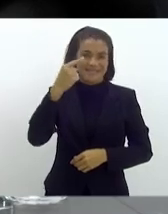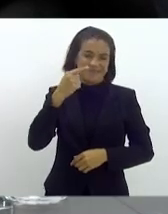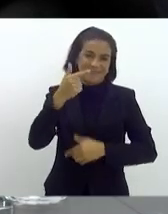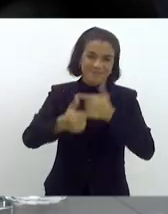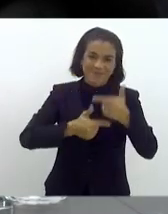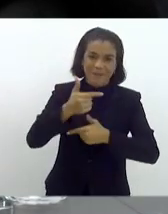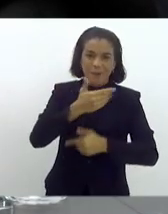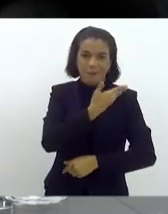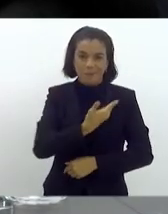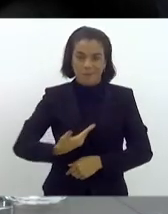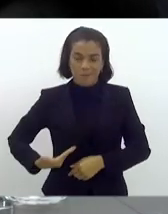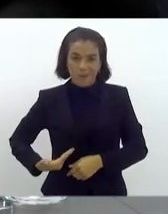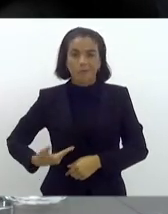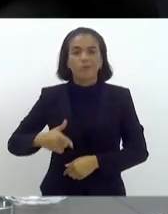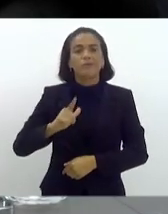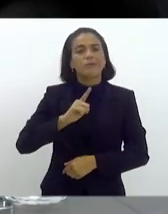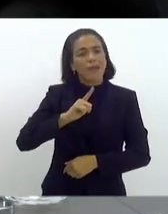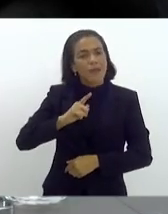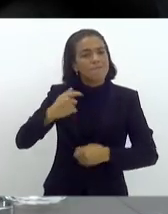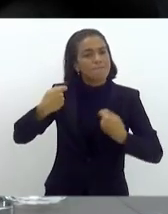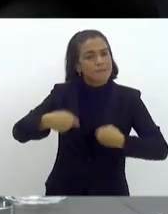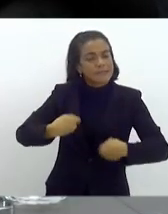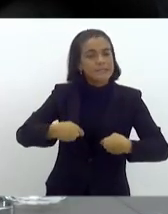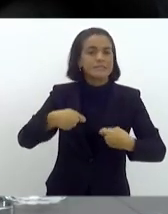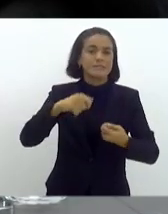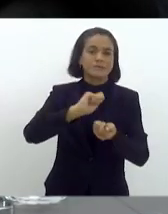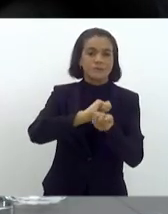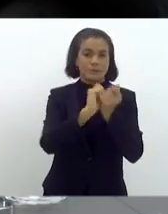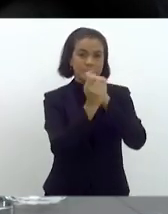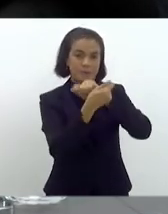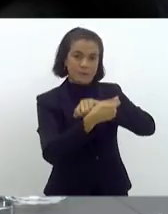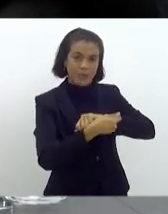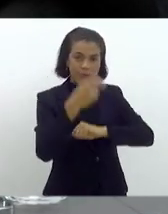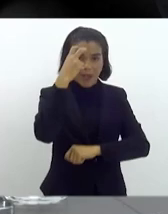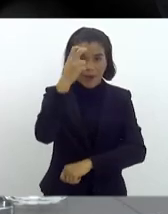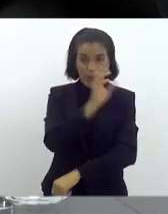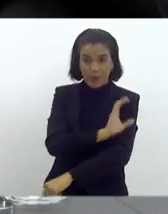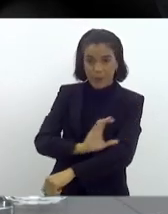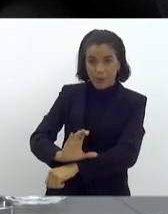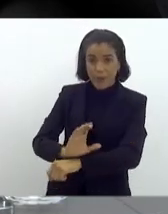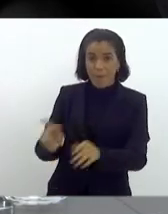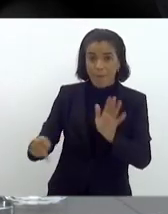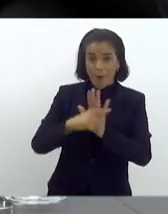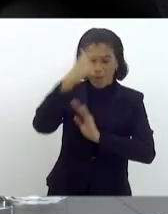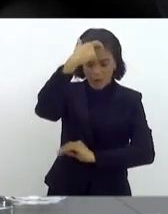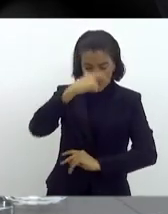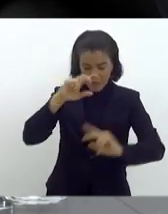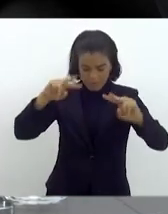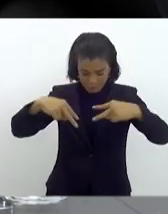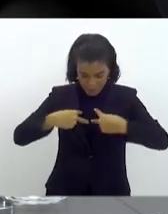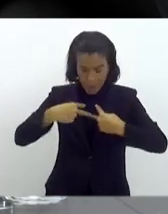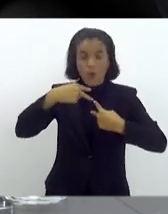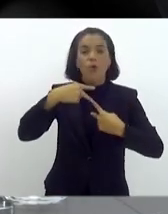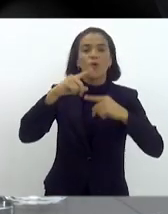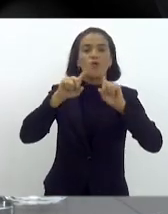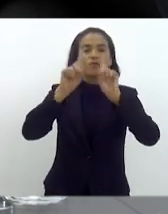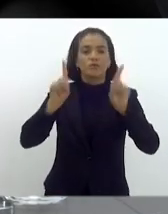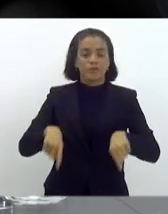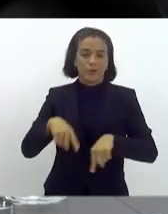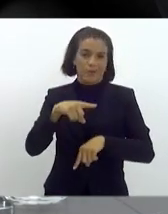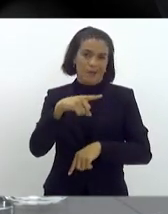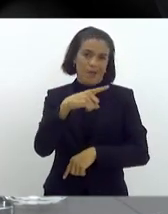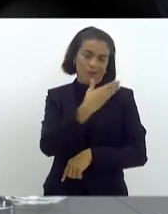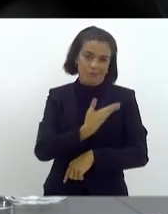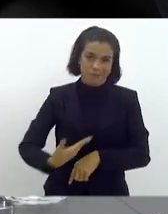é importante que haja uma mudança dessa cultura no sentido do próprio servidor entender que hoje em dia uma investigação